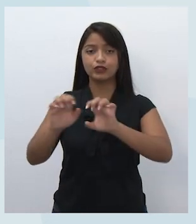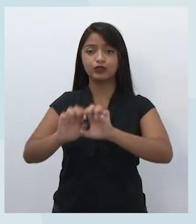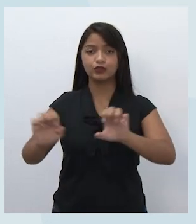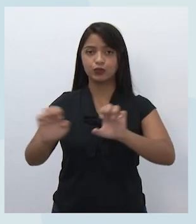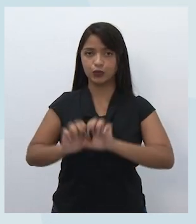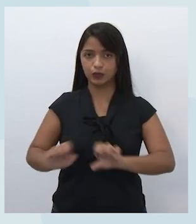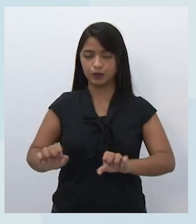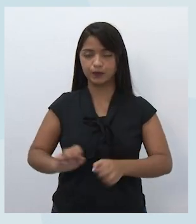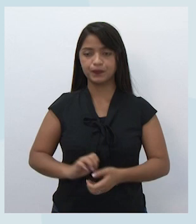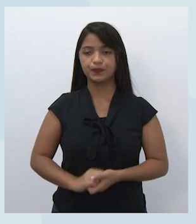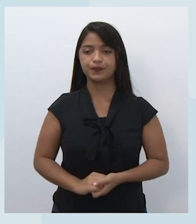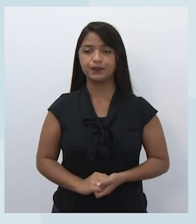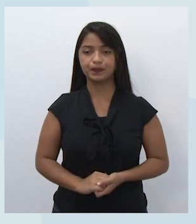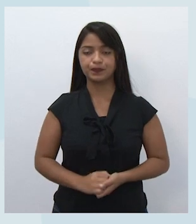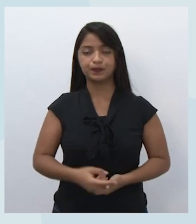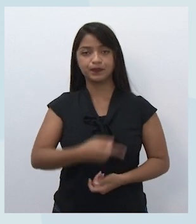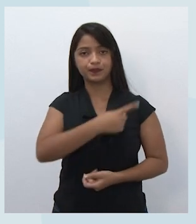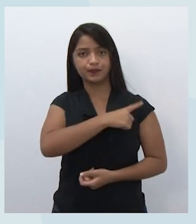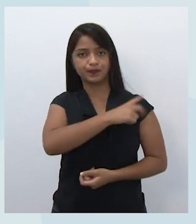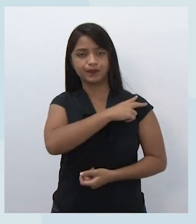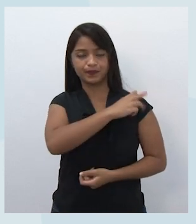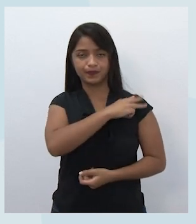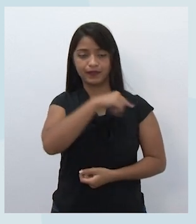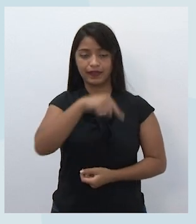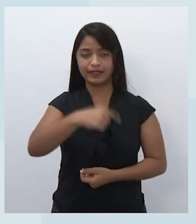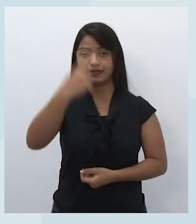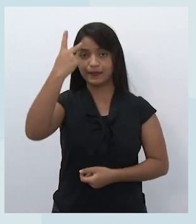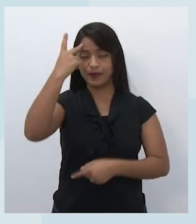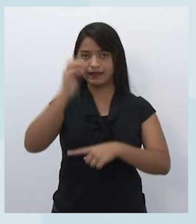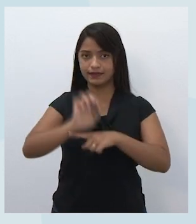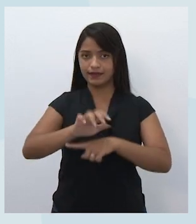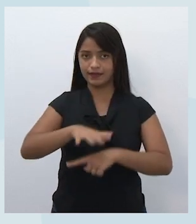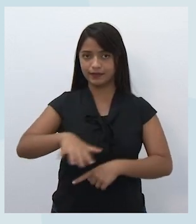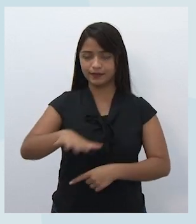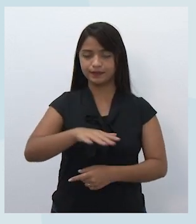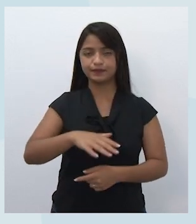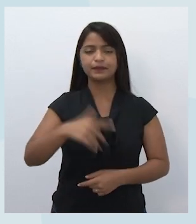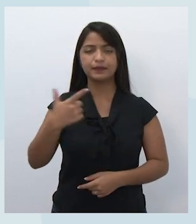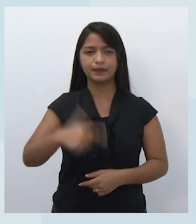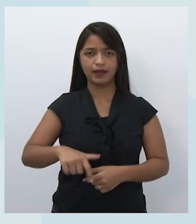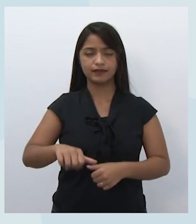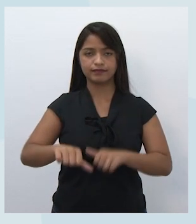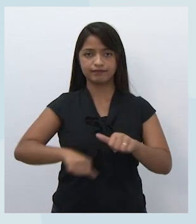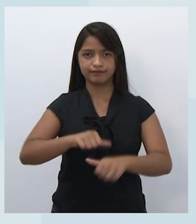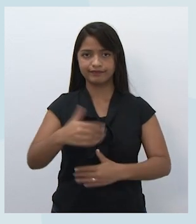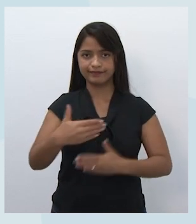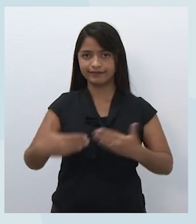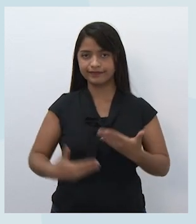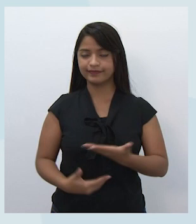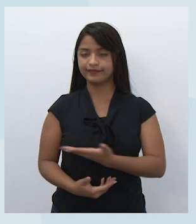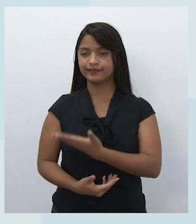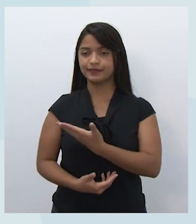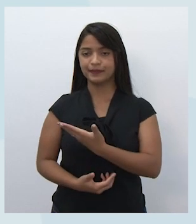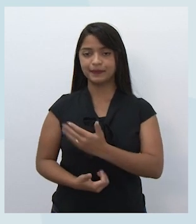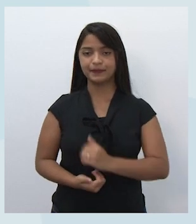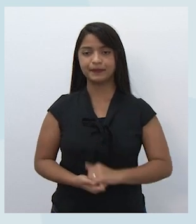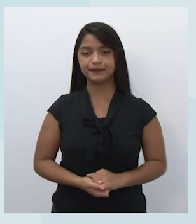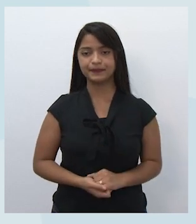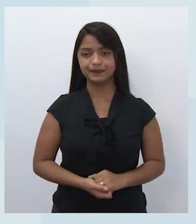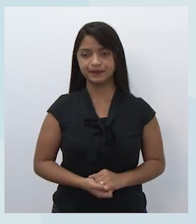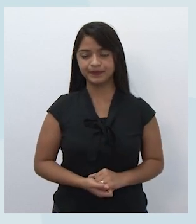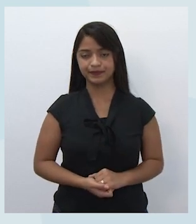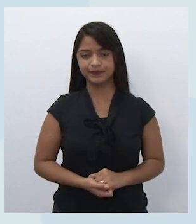do novo ensino médio no nosso estado. Perfeito. Vocês passam mais um, por favor.